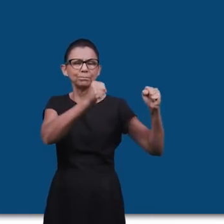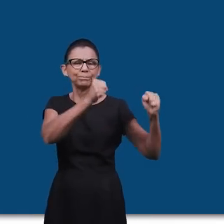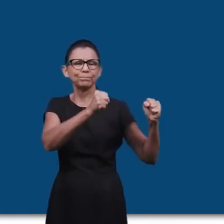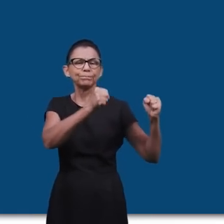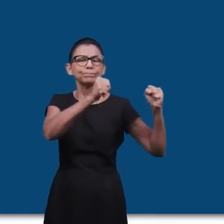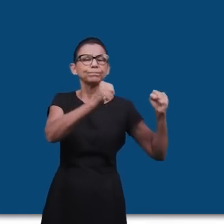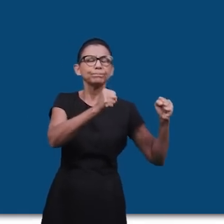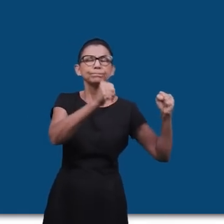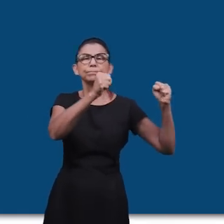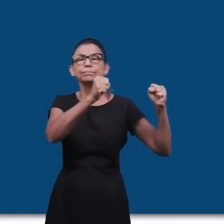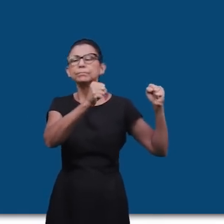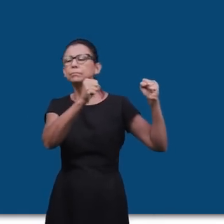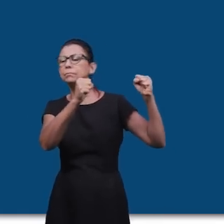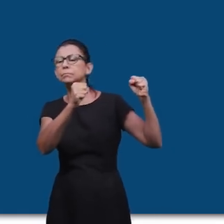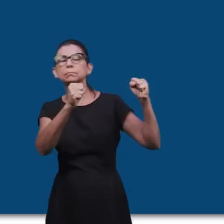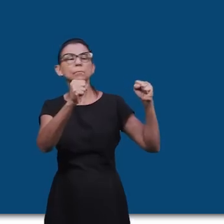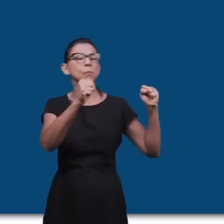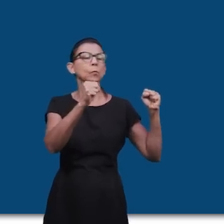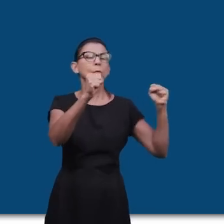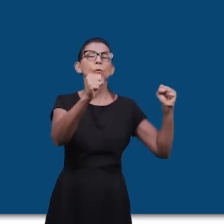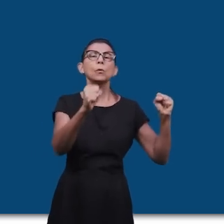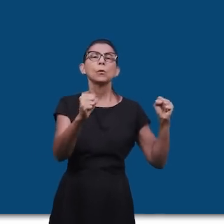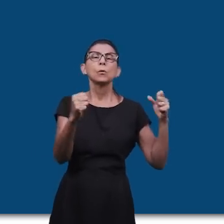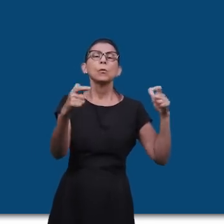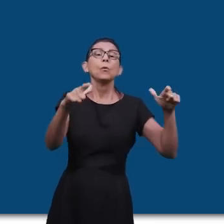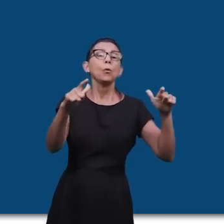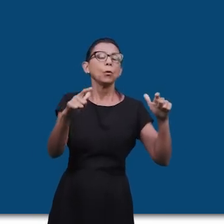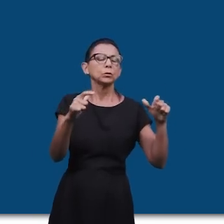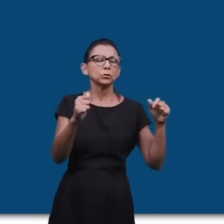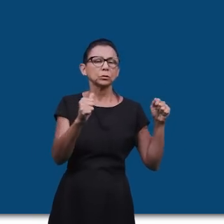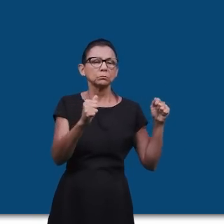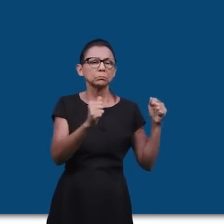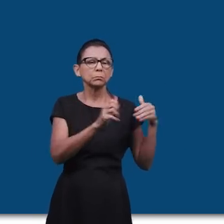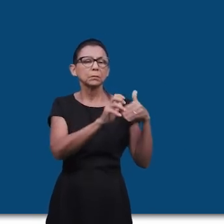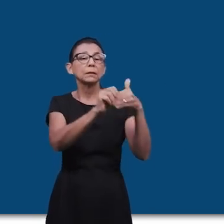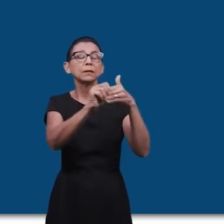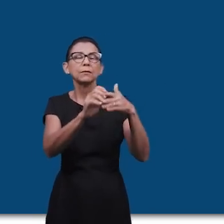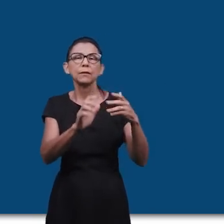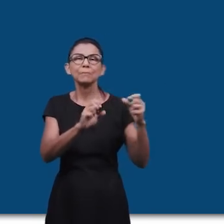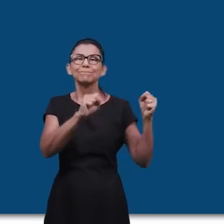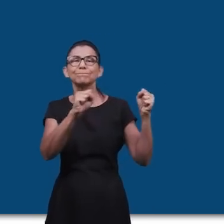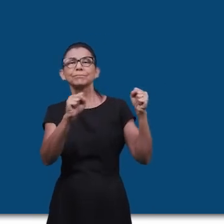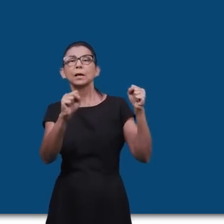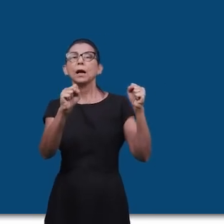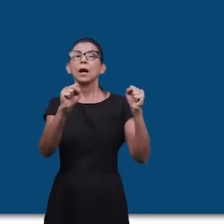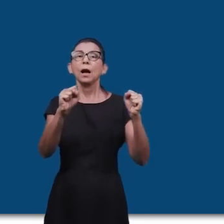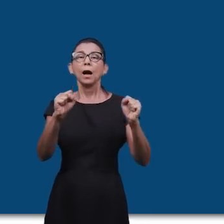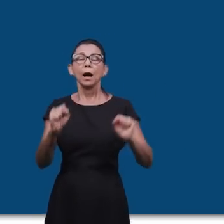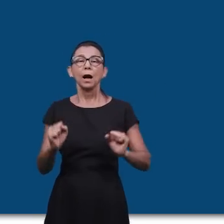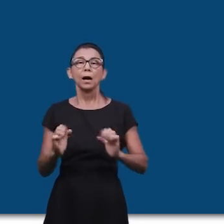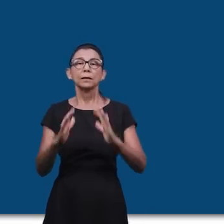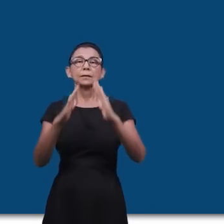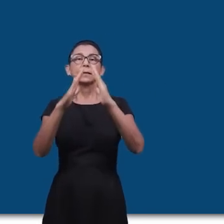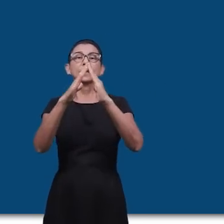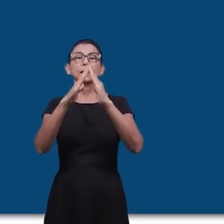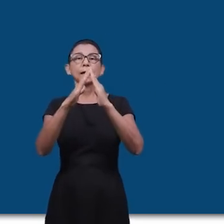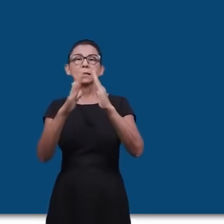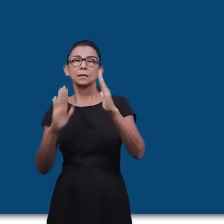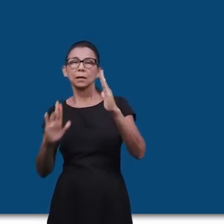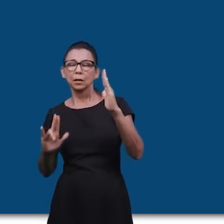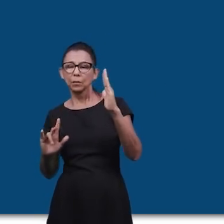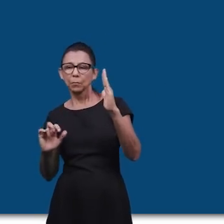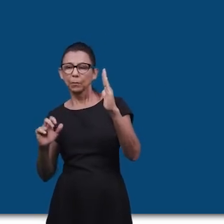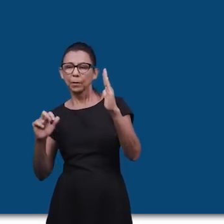onde o pudessem levar, por causa da multidão, subiram ao telhado e por entre as